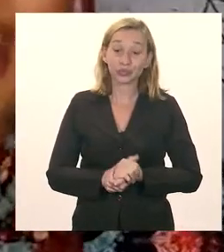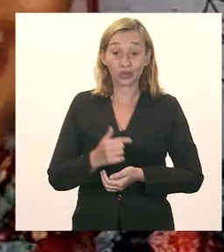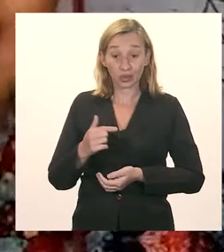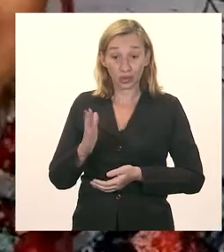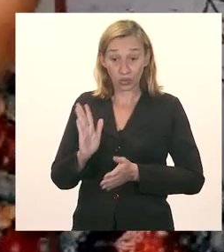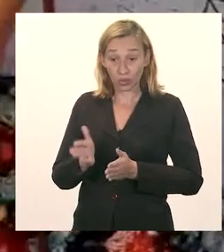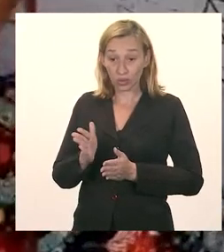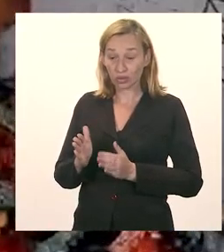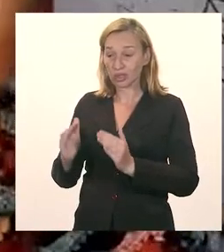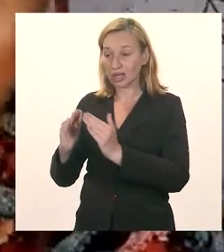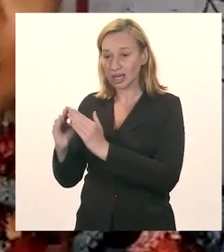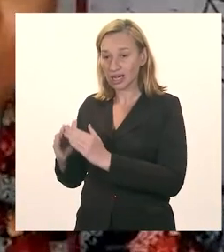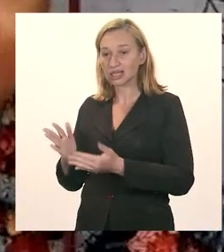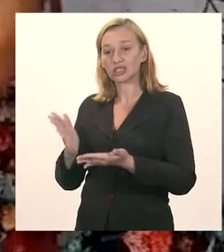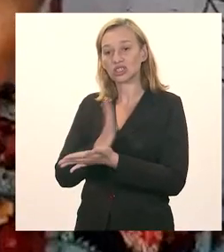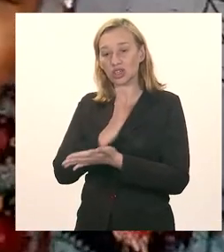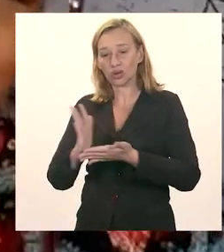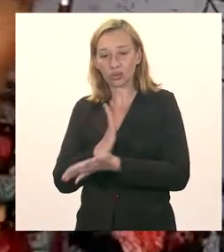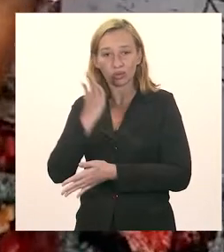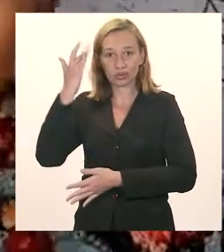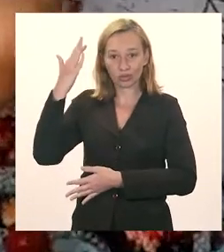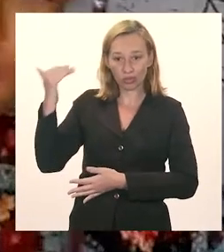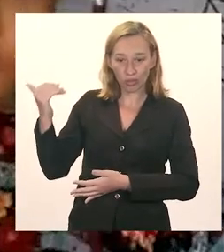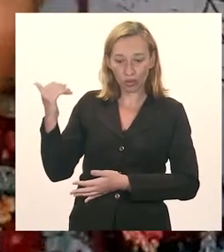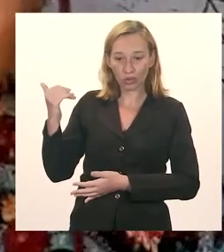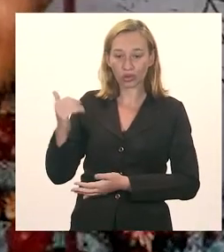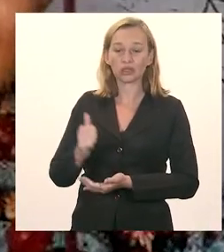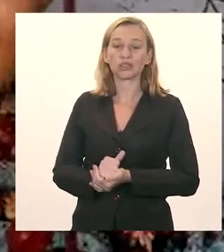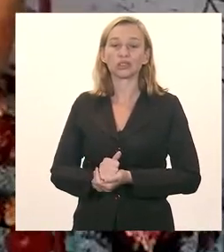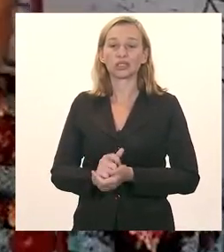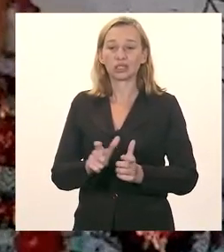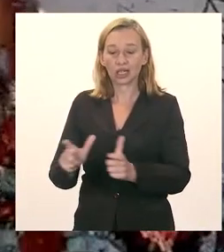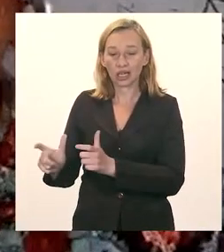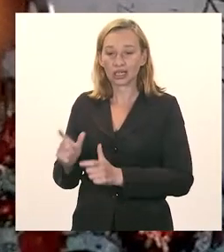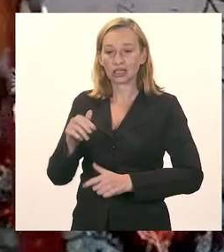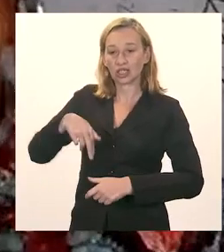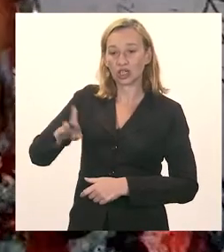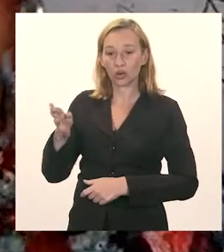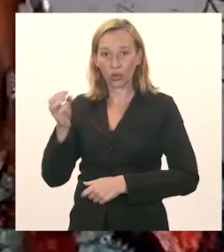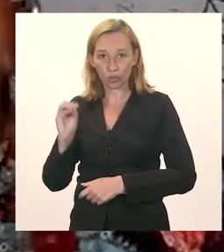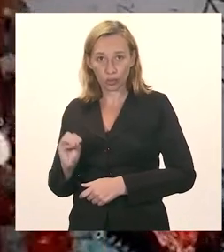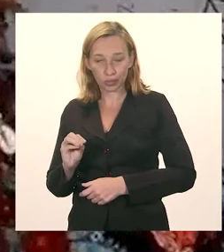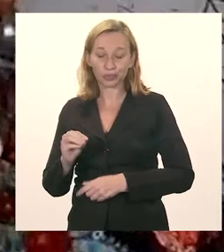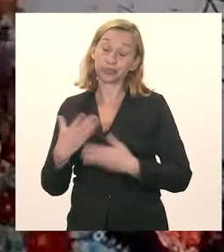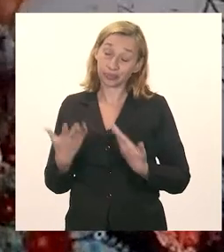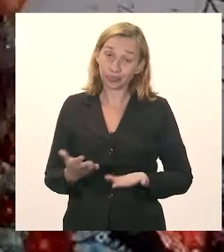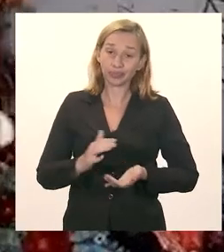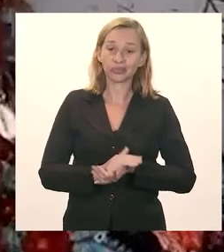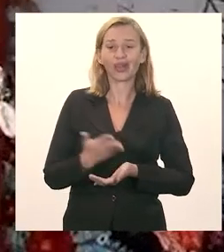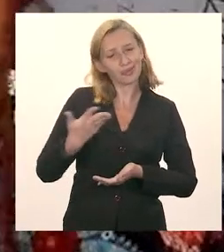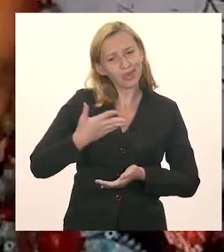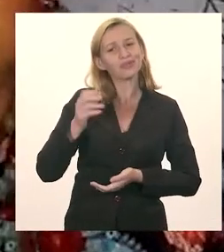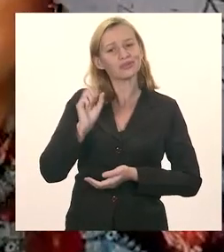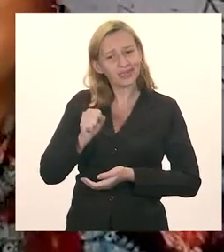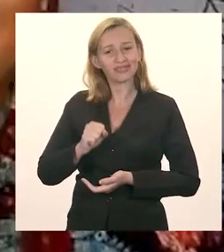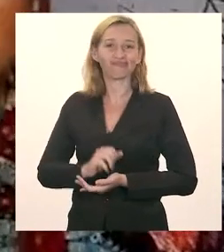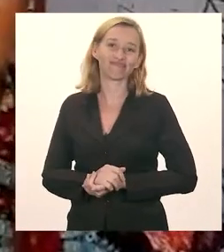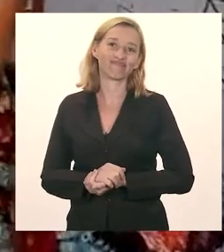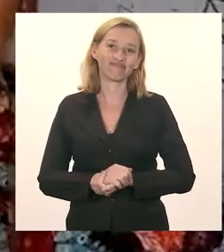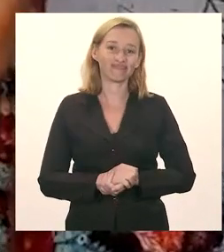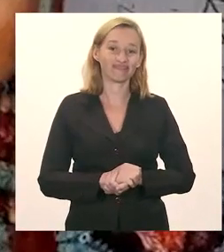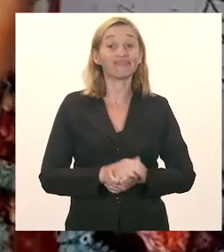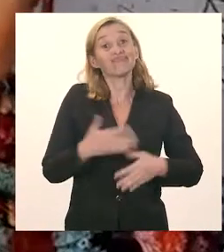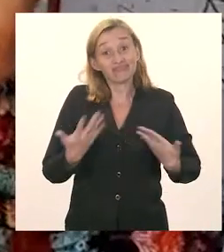eu frequento a casa de alguns mestres, de alguns brincantes. A gente frequenta as casas um do outro. E a gente é amigo mesmo,